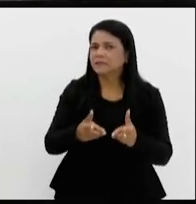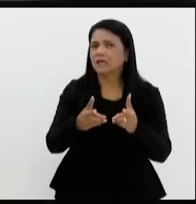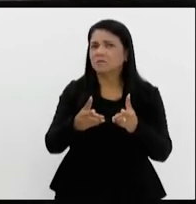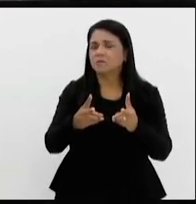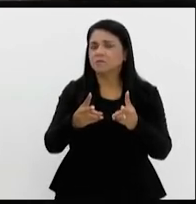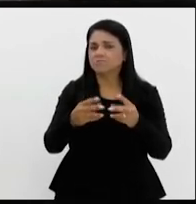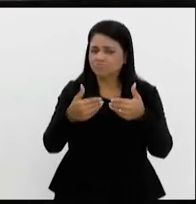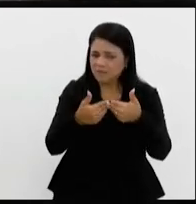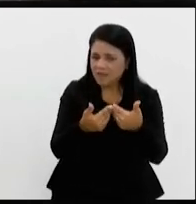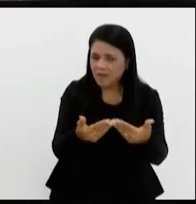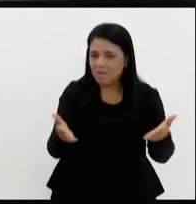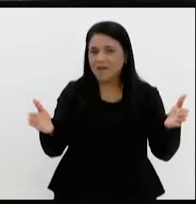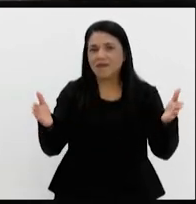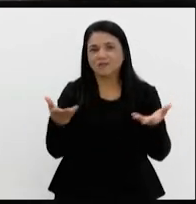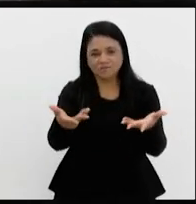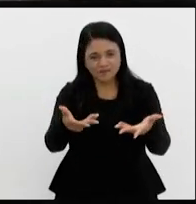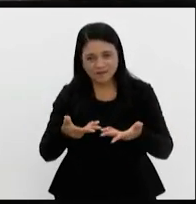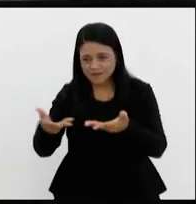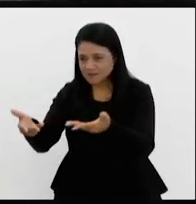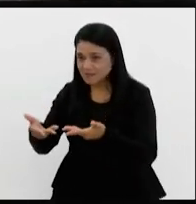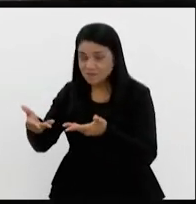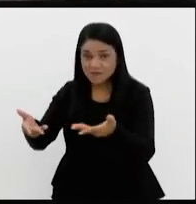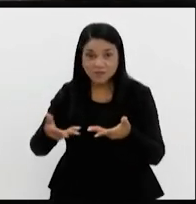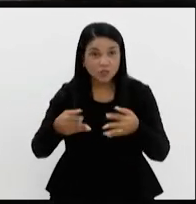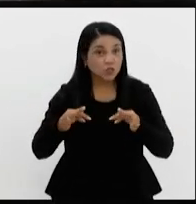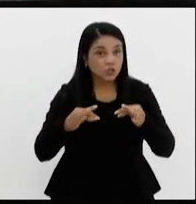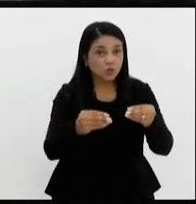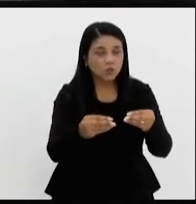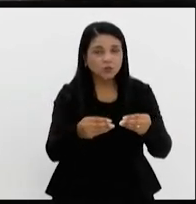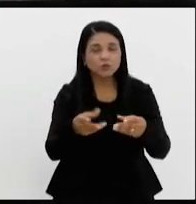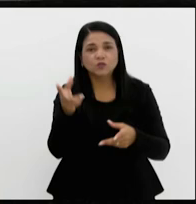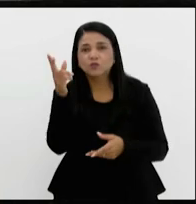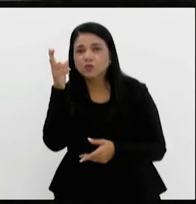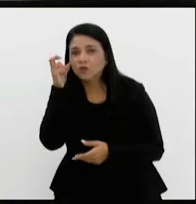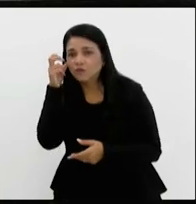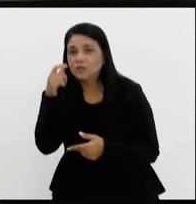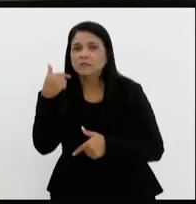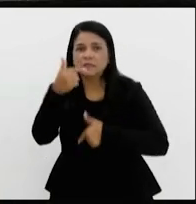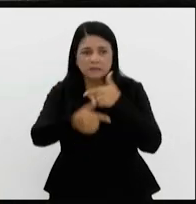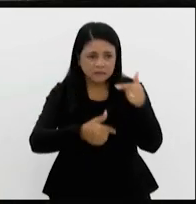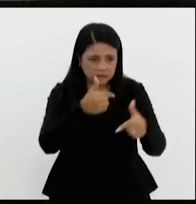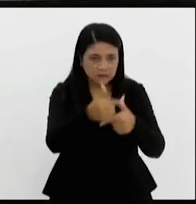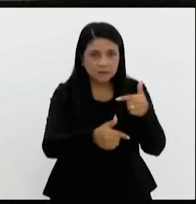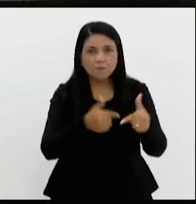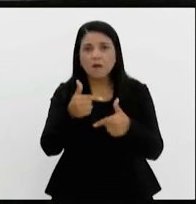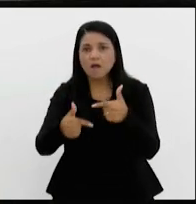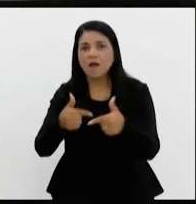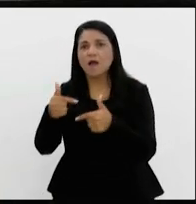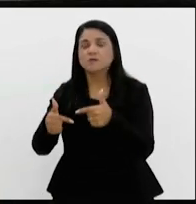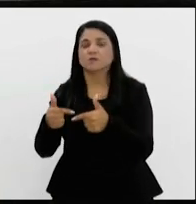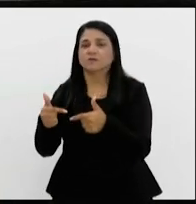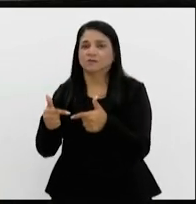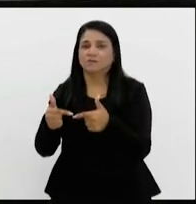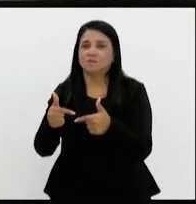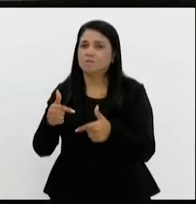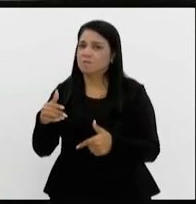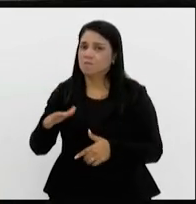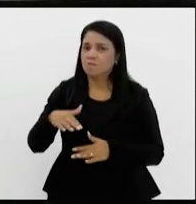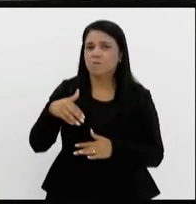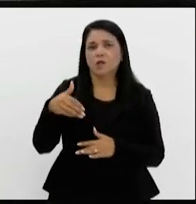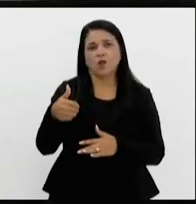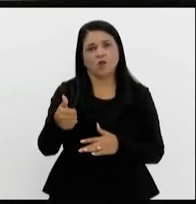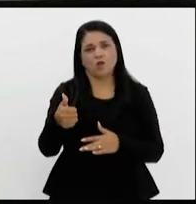para todos, senhores juízes. Há trabalhos mais úteis do que a de caçar esta borboleta, a